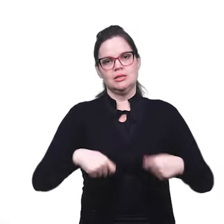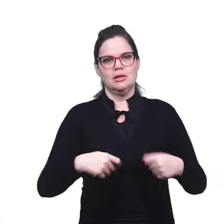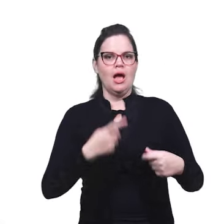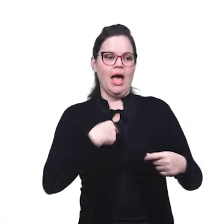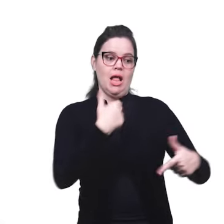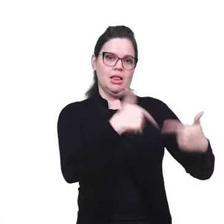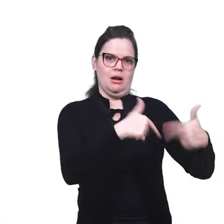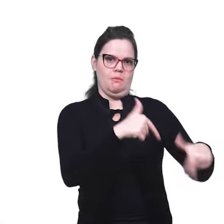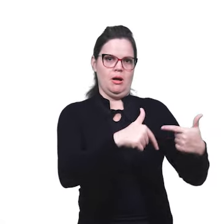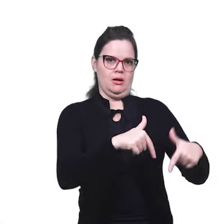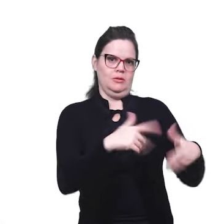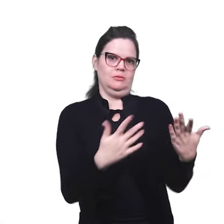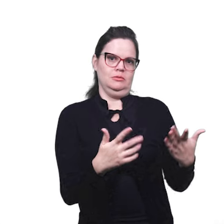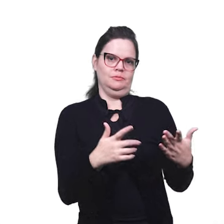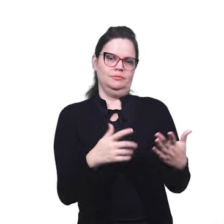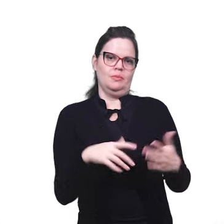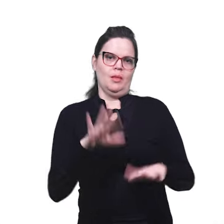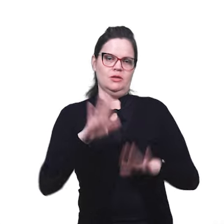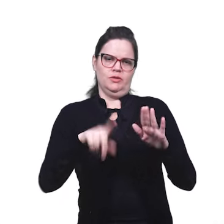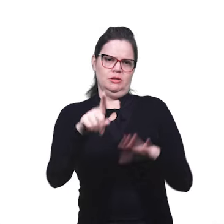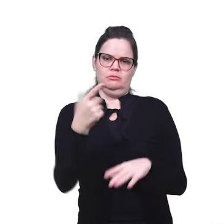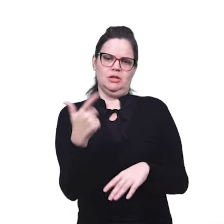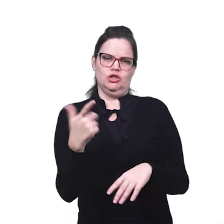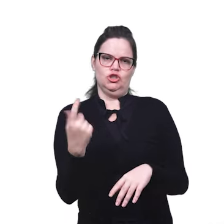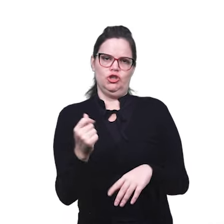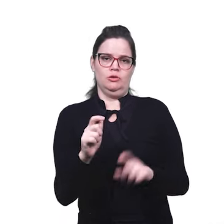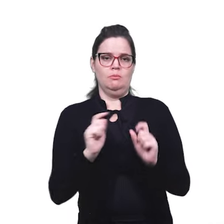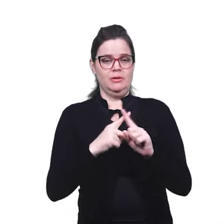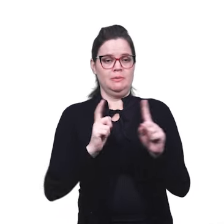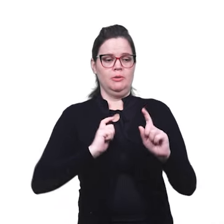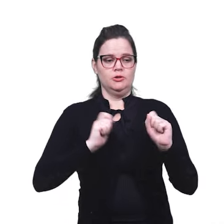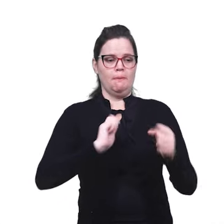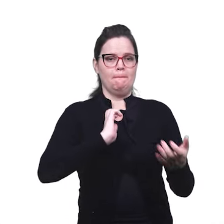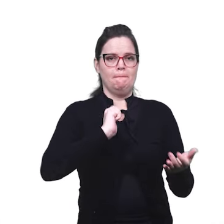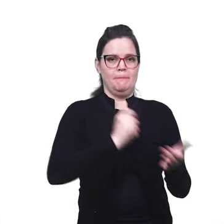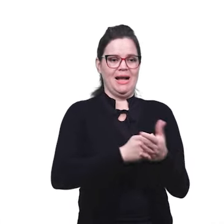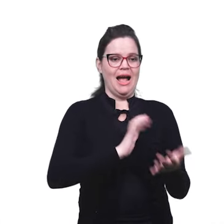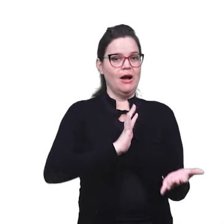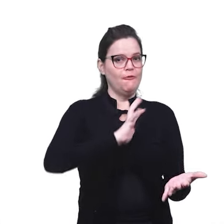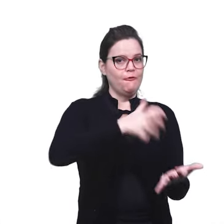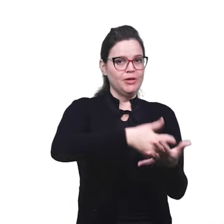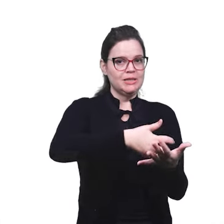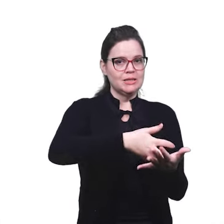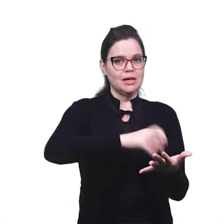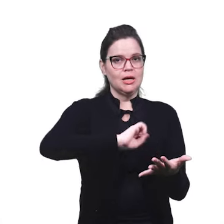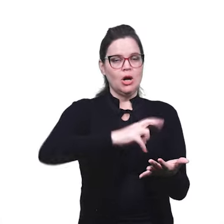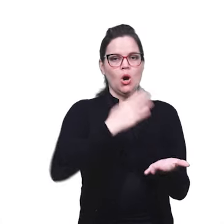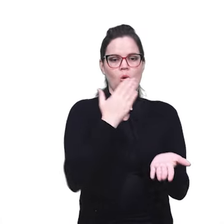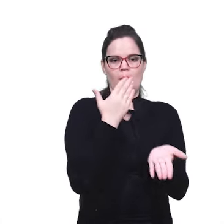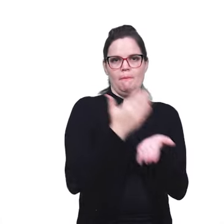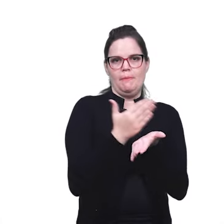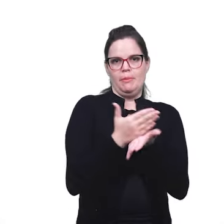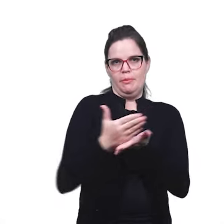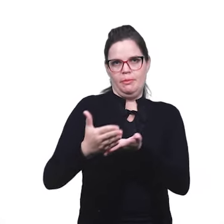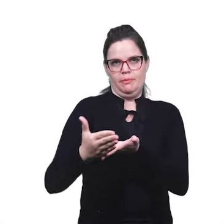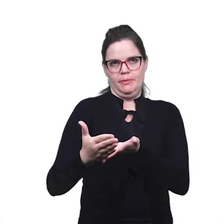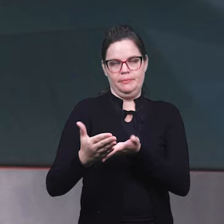então, ele pode ser feito de forma à vista, financiado, ou através do leasing.